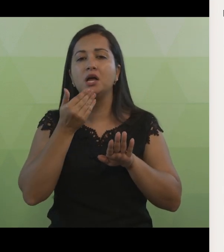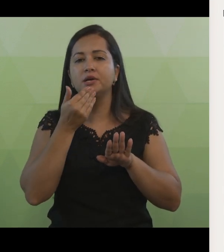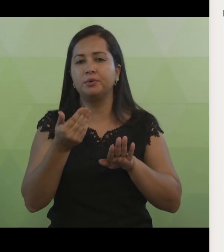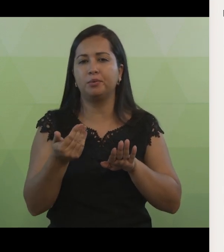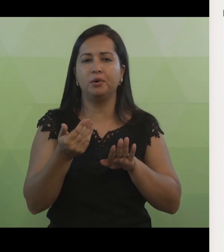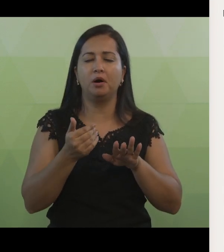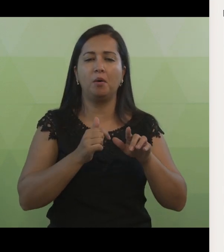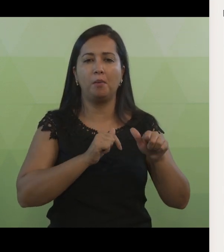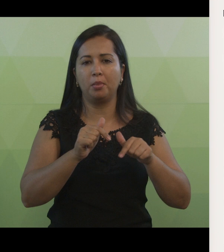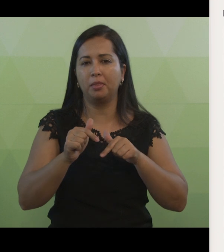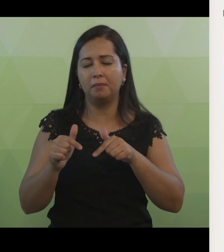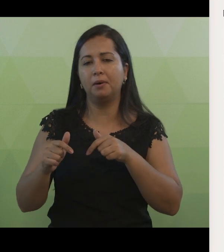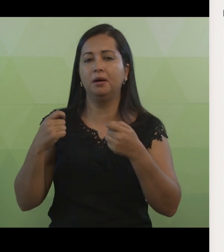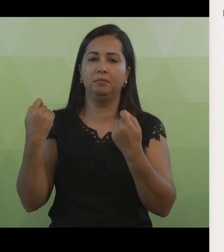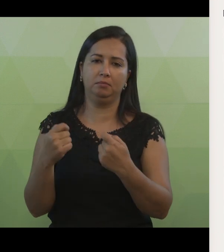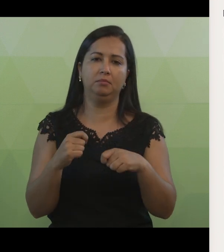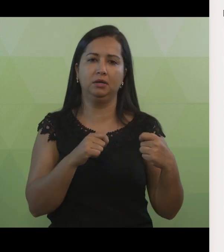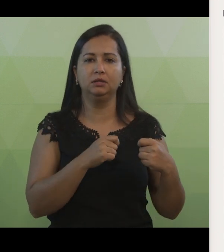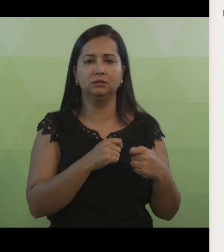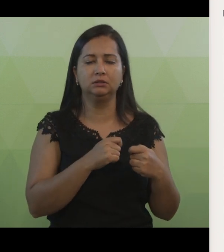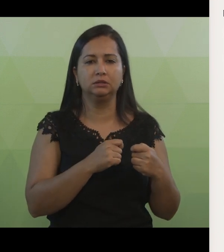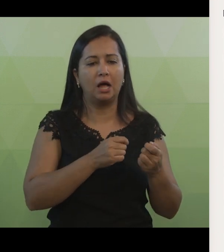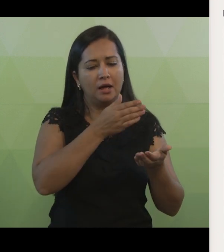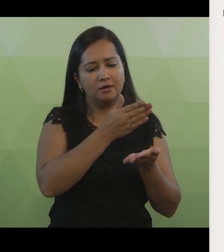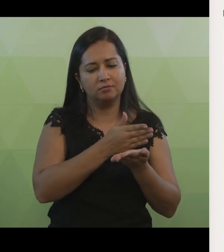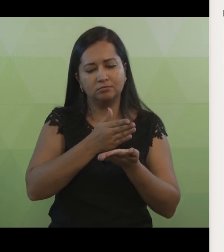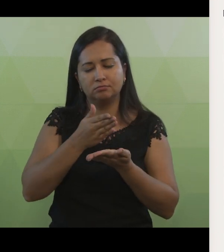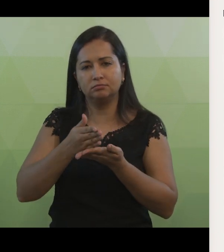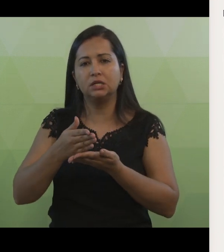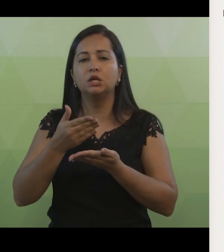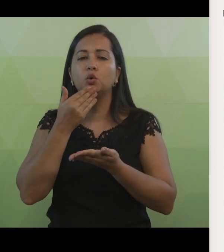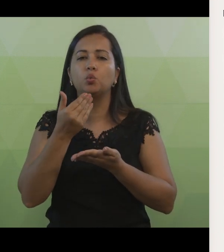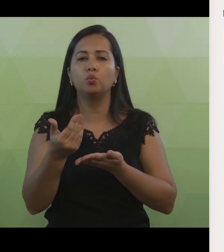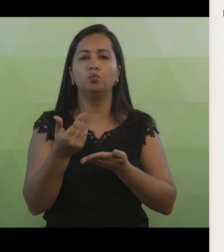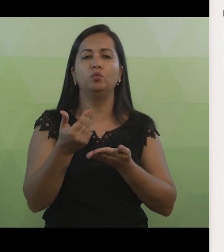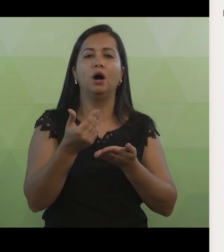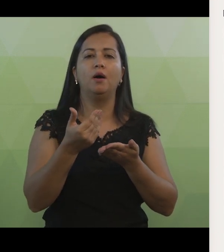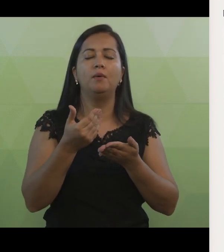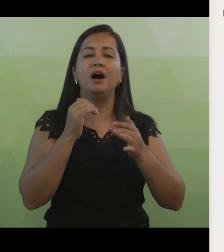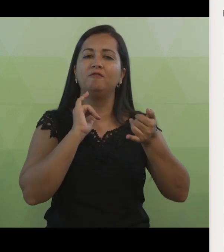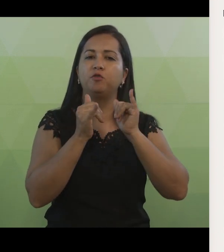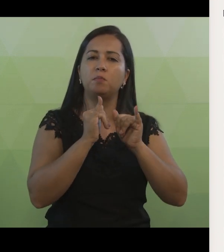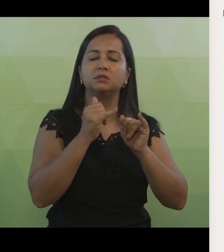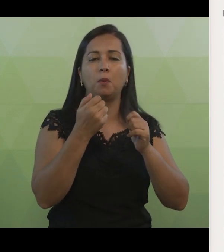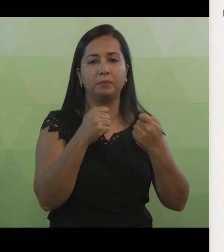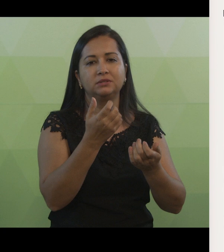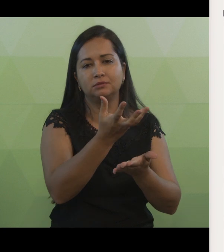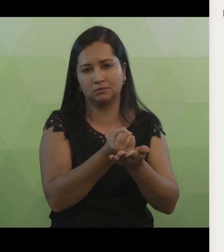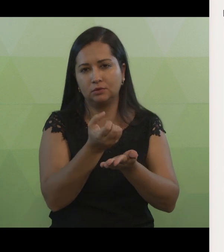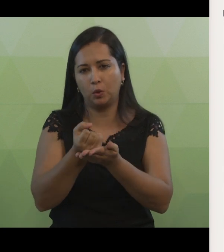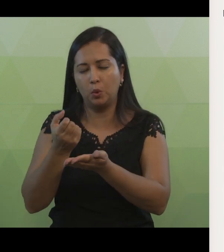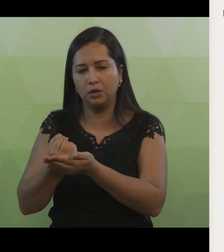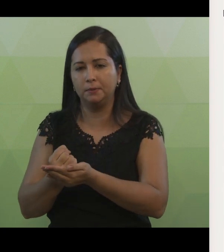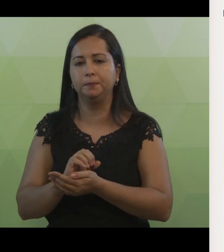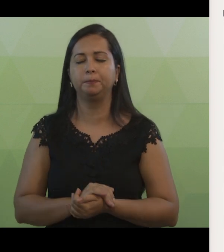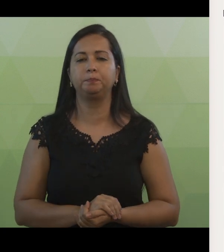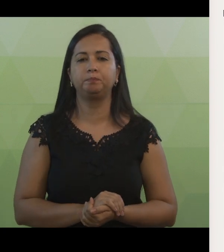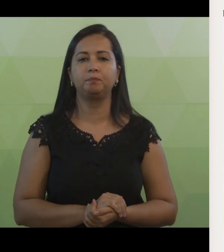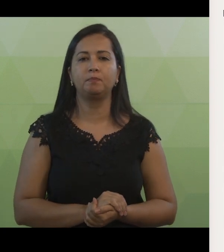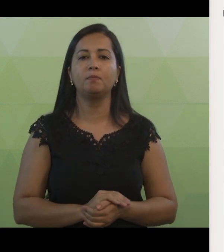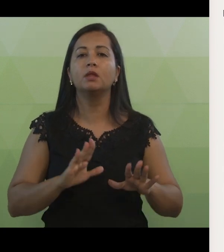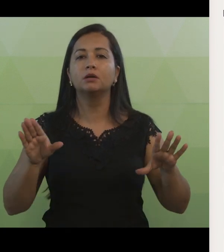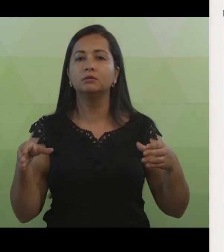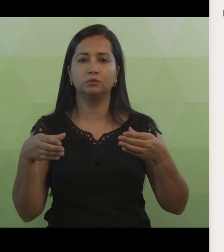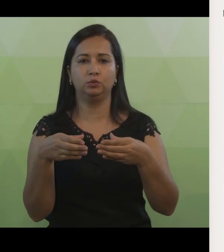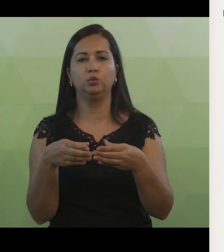processo precisa ser, quais informações precisam ser coletadas. A escolha da equipe. O perfil básico da equipe da auditoria